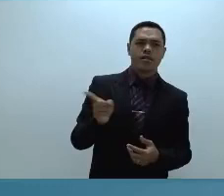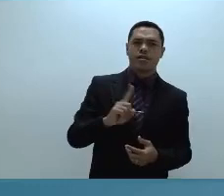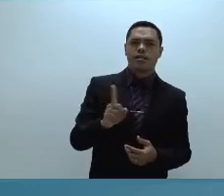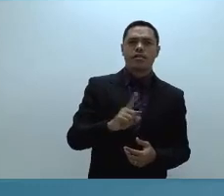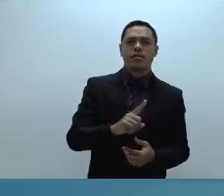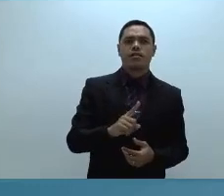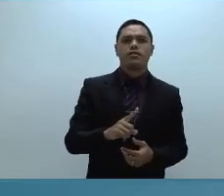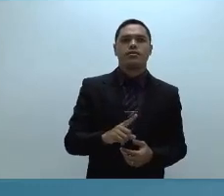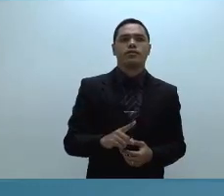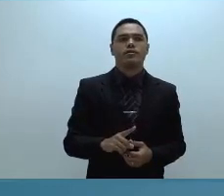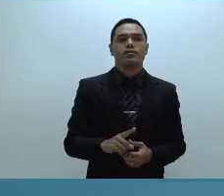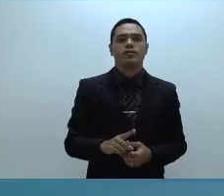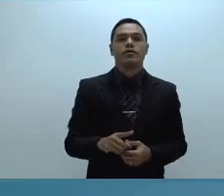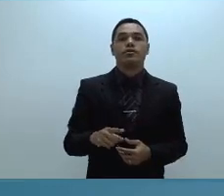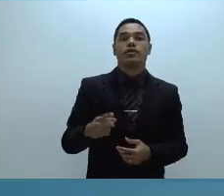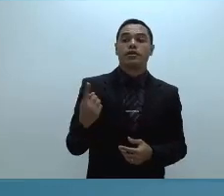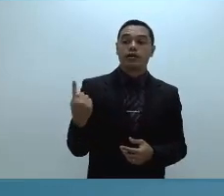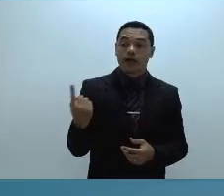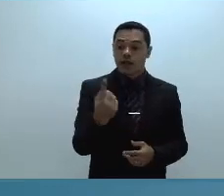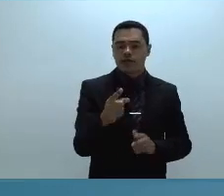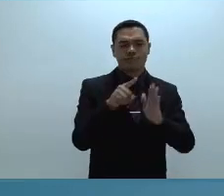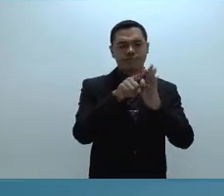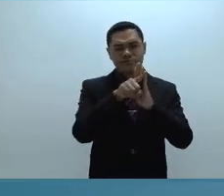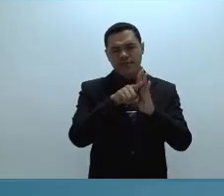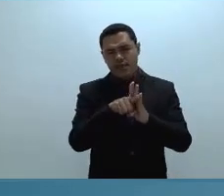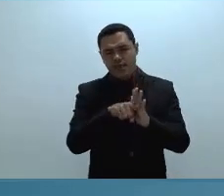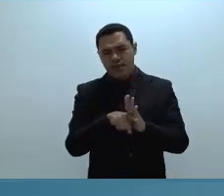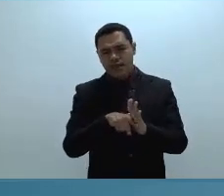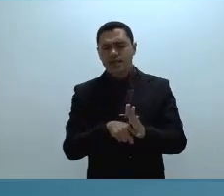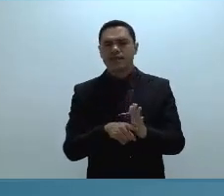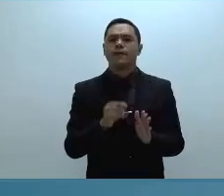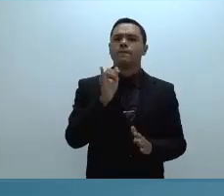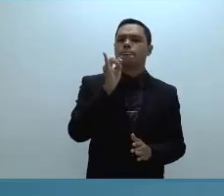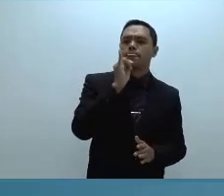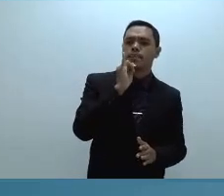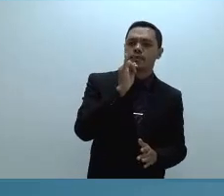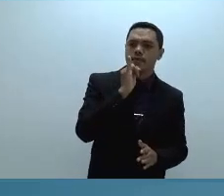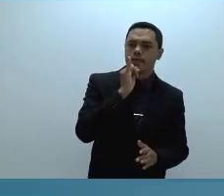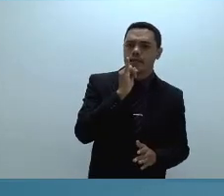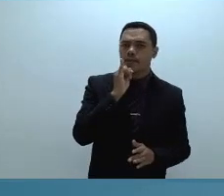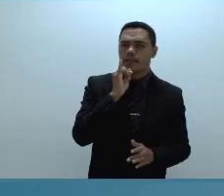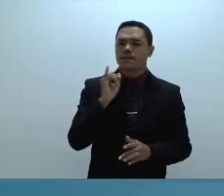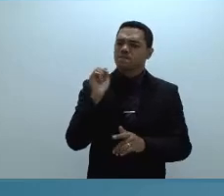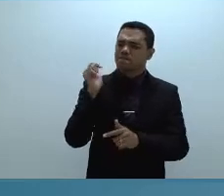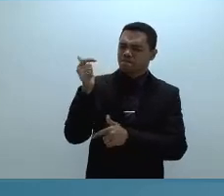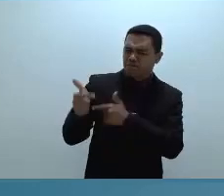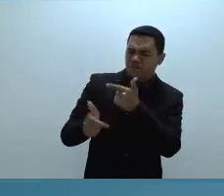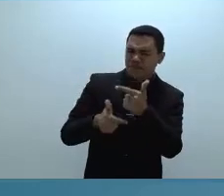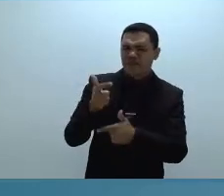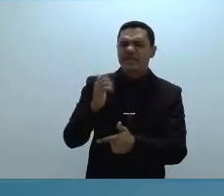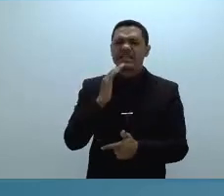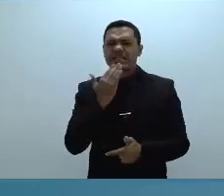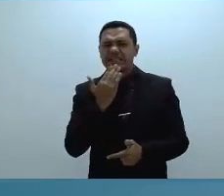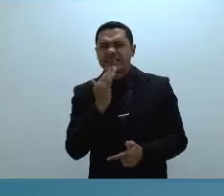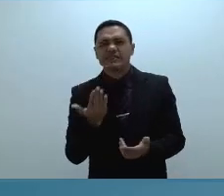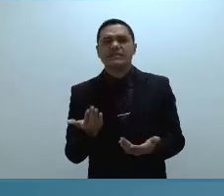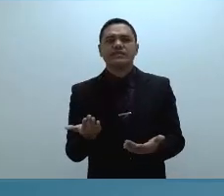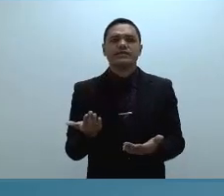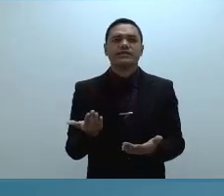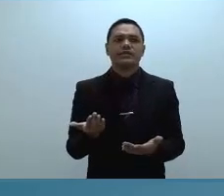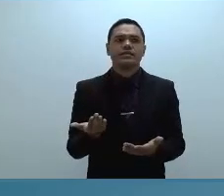casos. Se for um caso de prestação de serviço, por exemplo, da não prestação de serviço, a peça